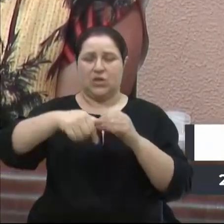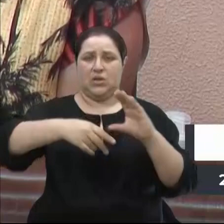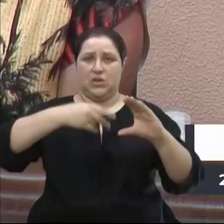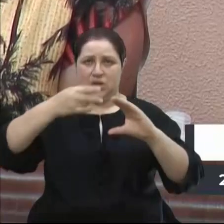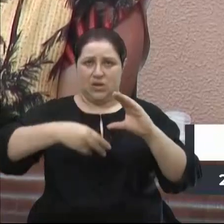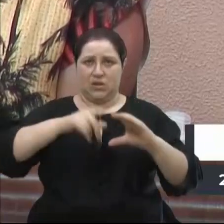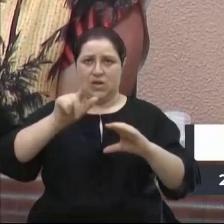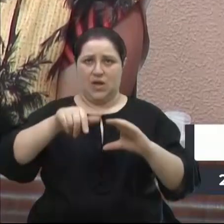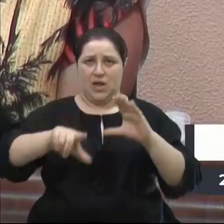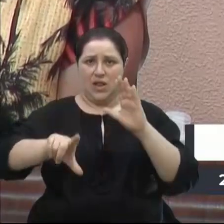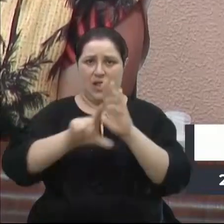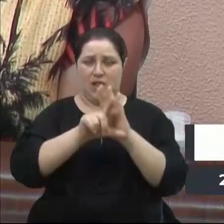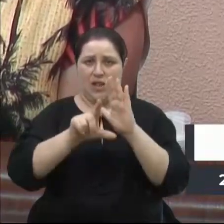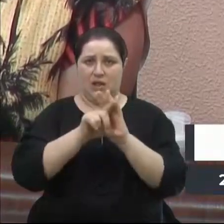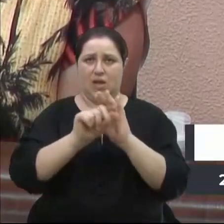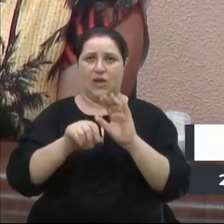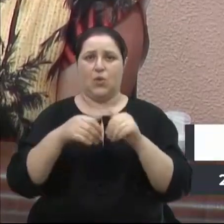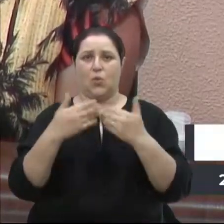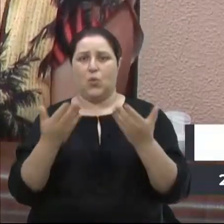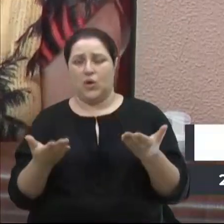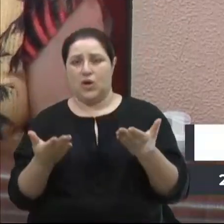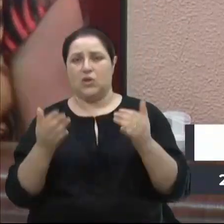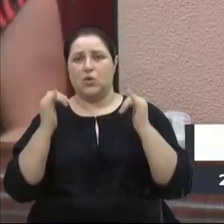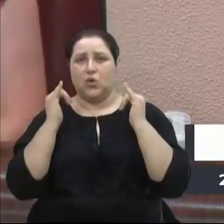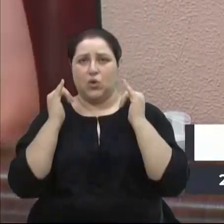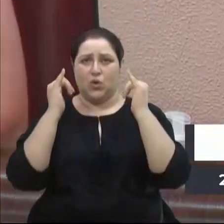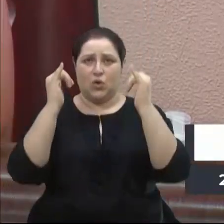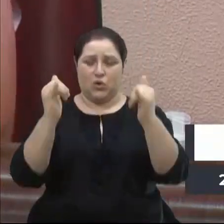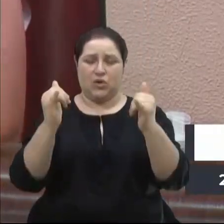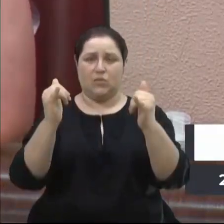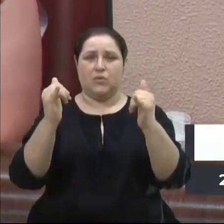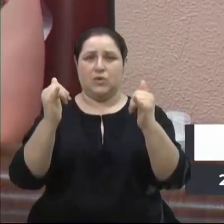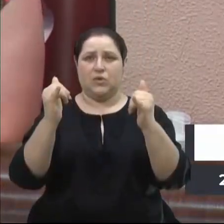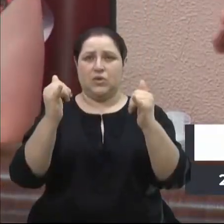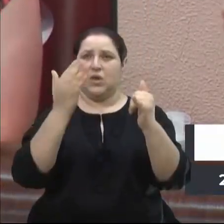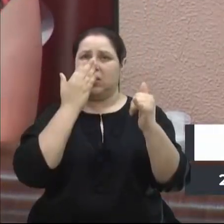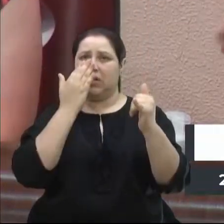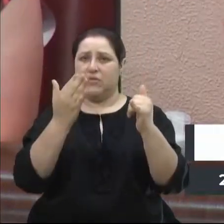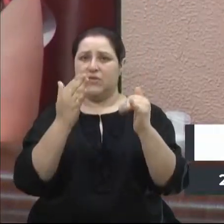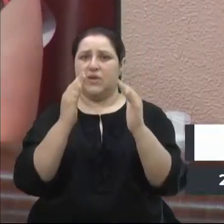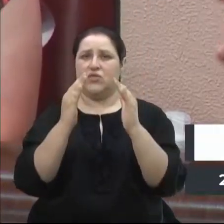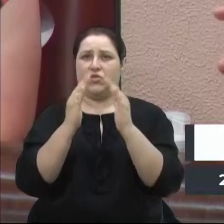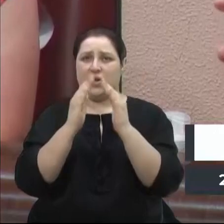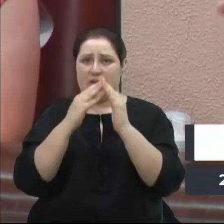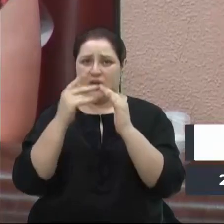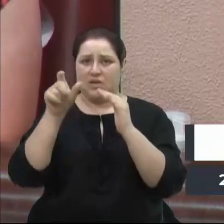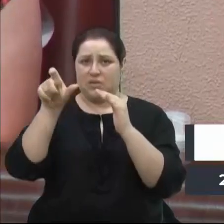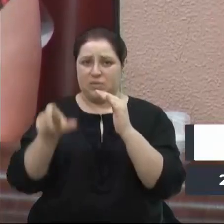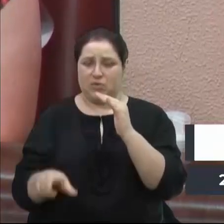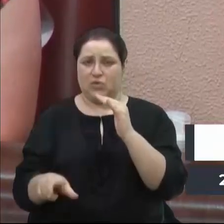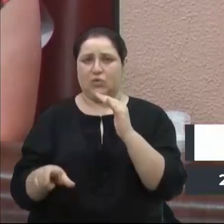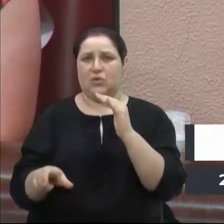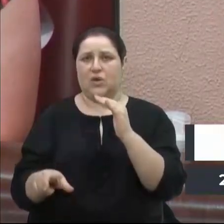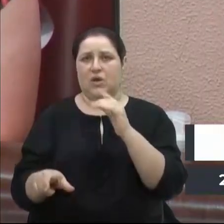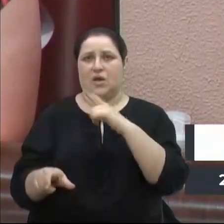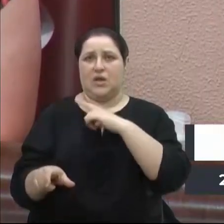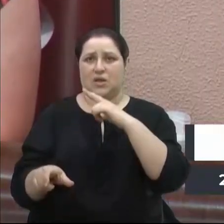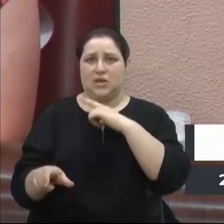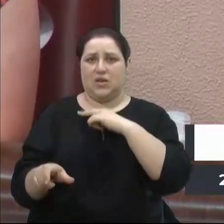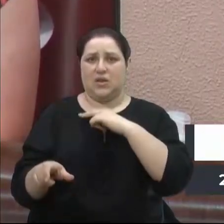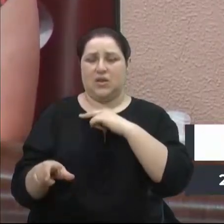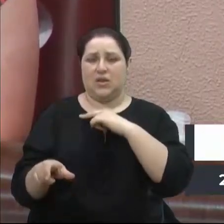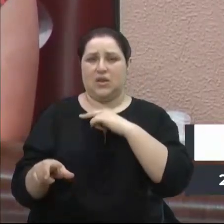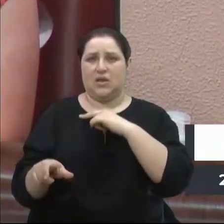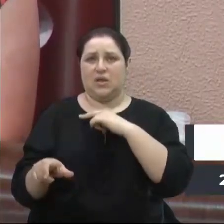e é lei que quando o transporte escolar passa na frente da sua casa e tem espaço